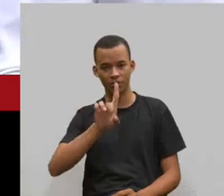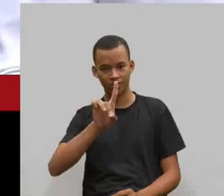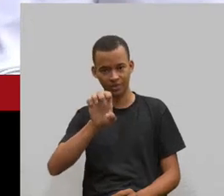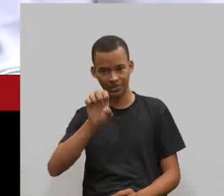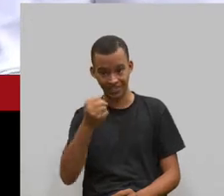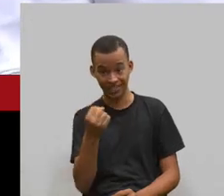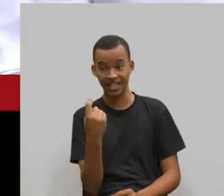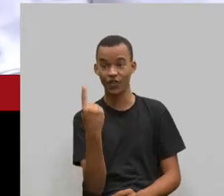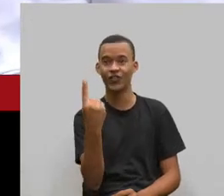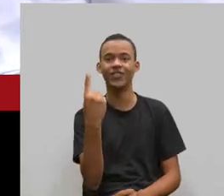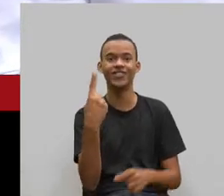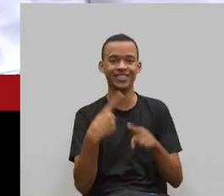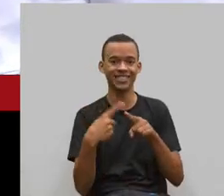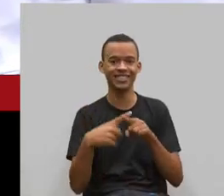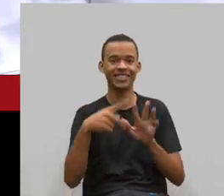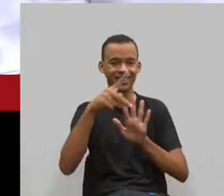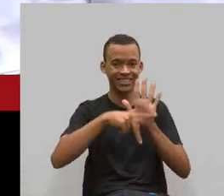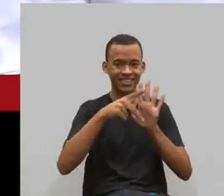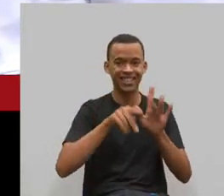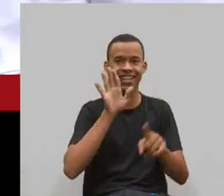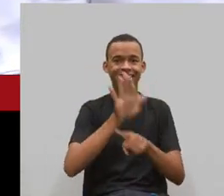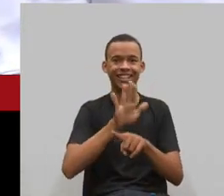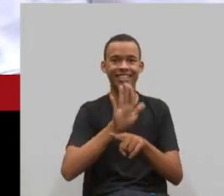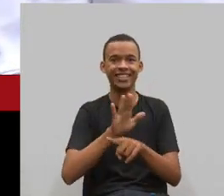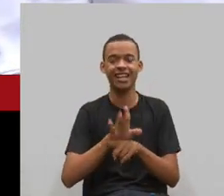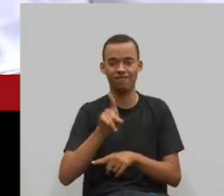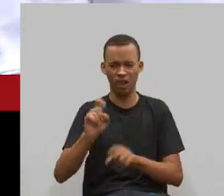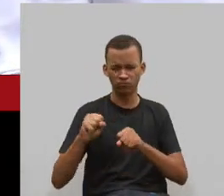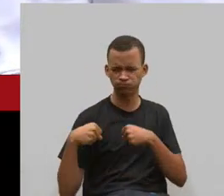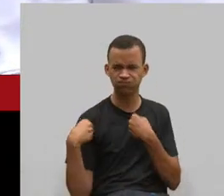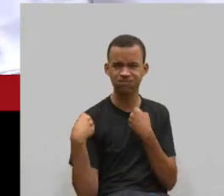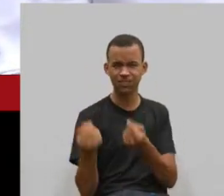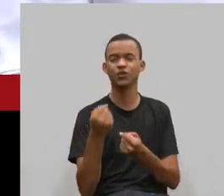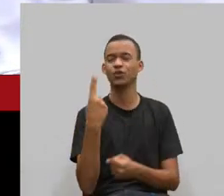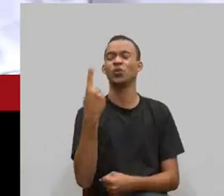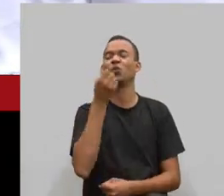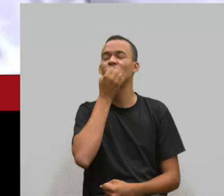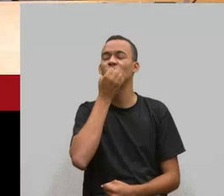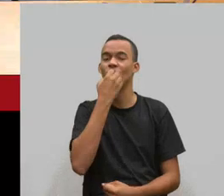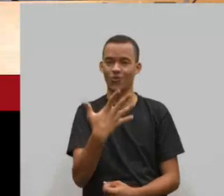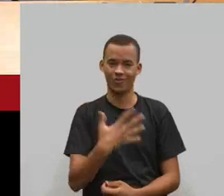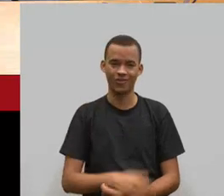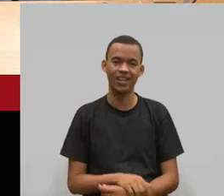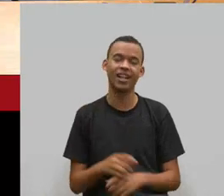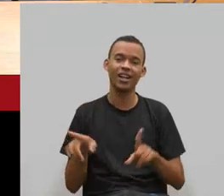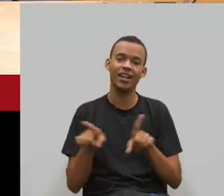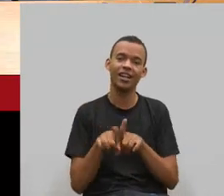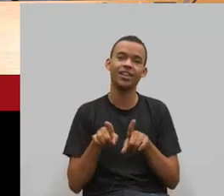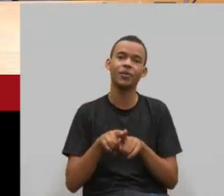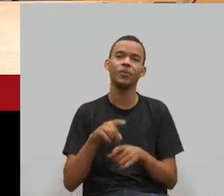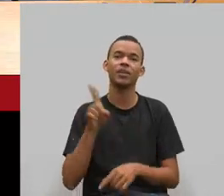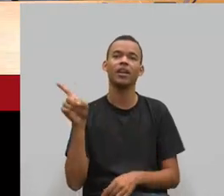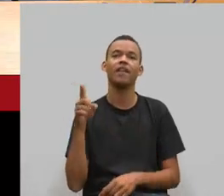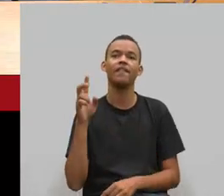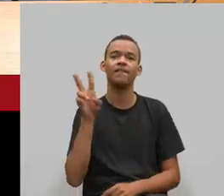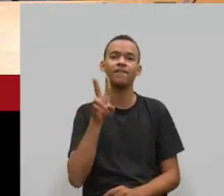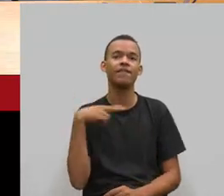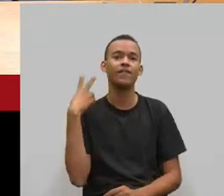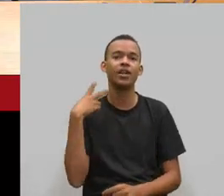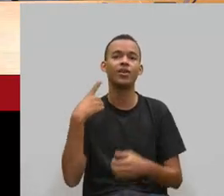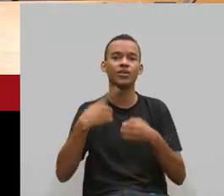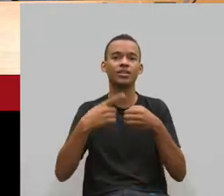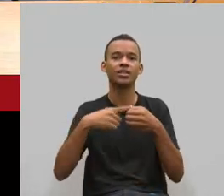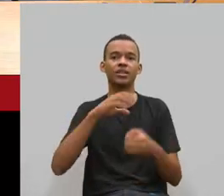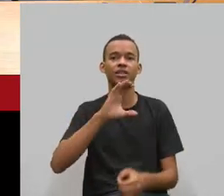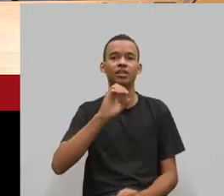um se tivesse dois minha gente a gente não suportava não cumprimentar também o Emerson fulco vereador da Cidade de Confins no qual eu tenho